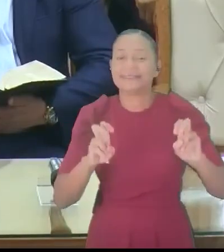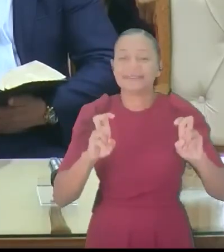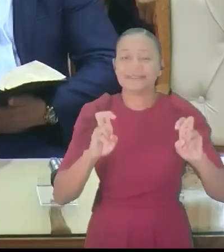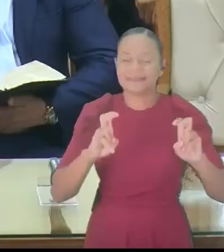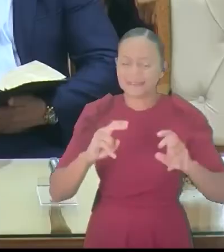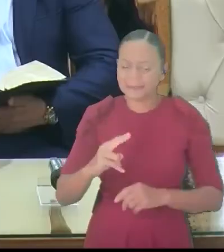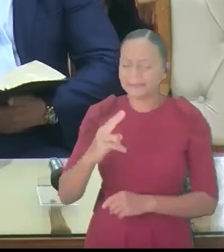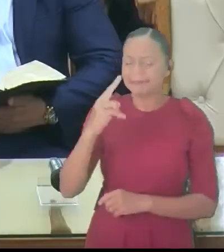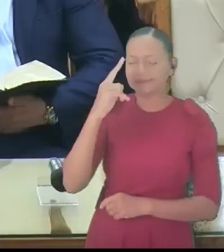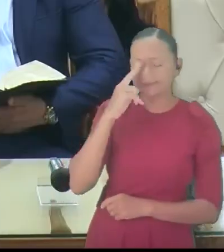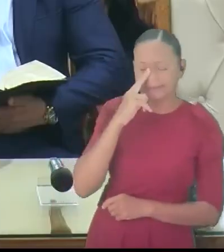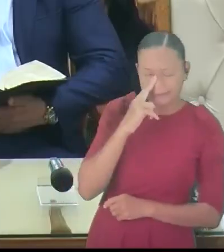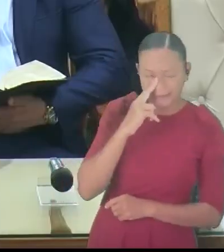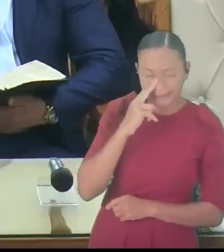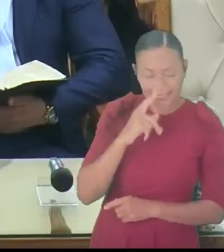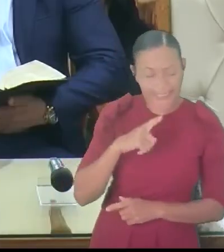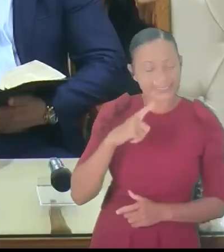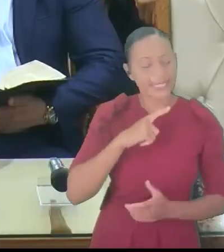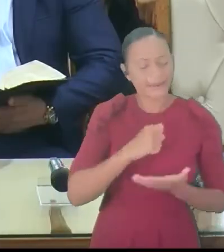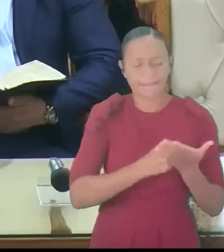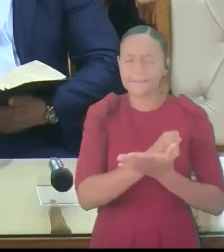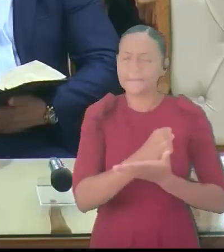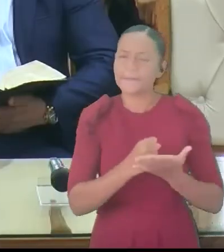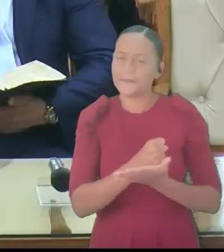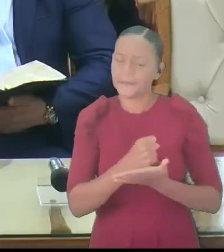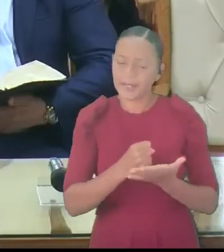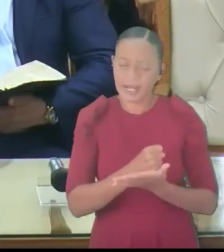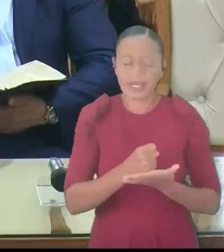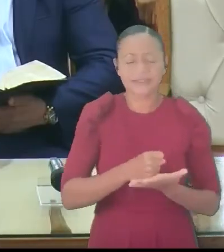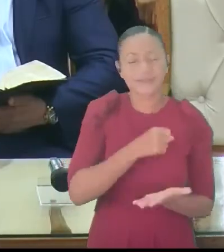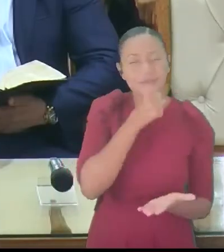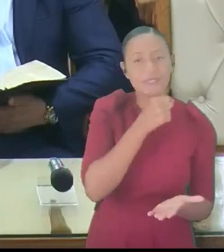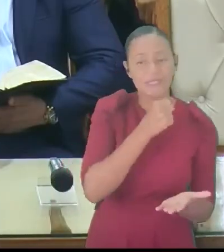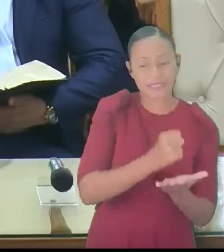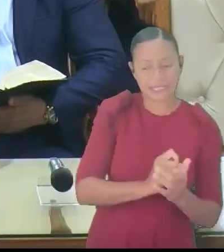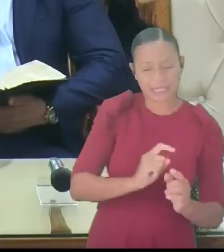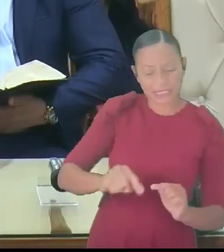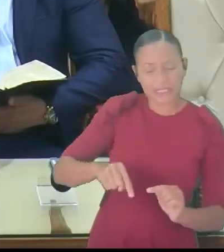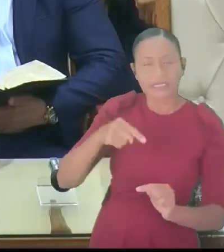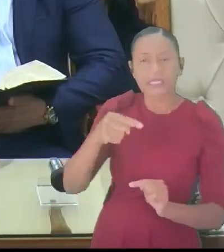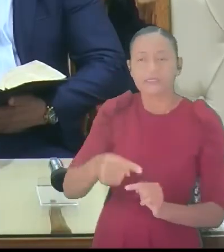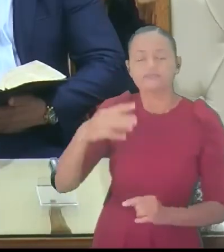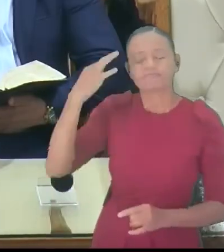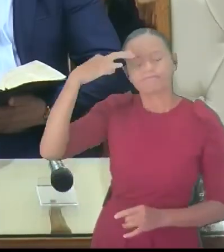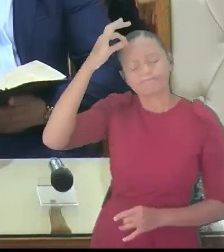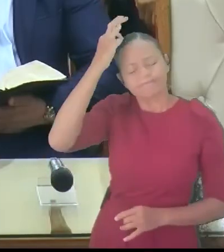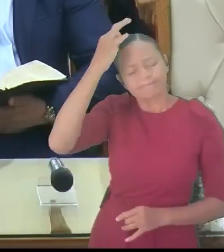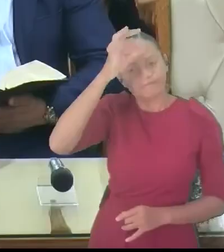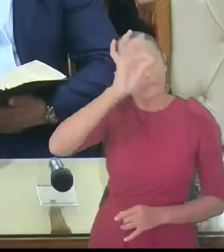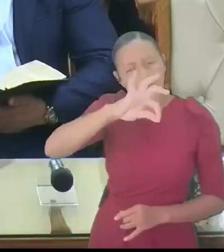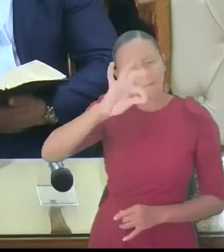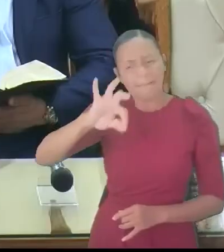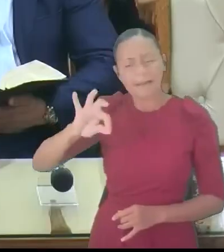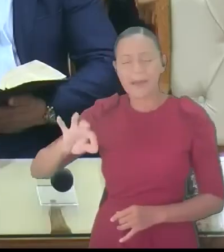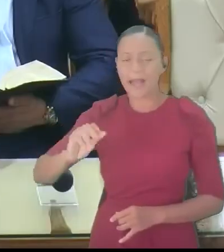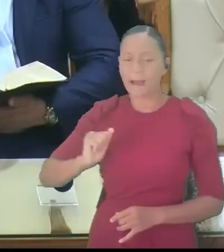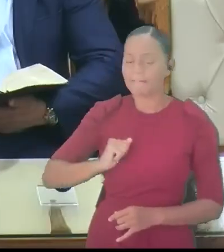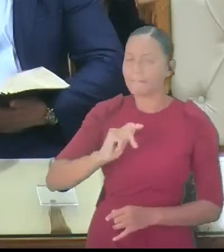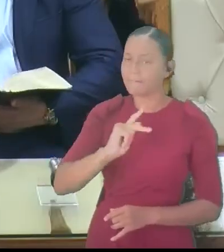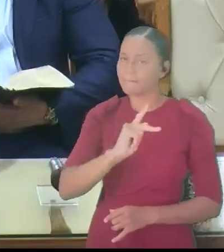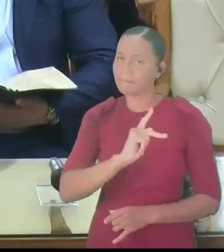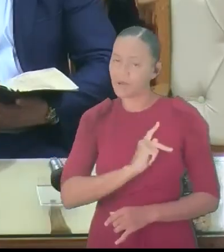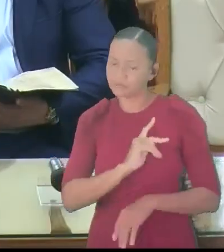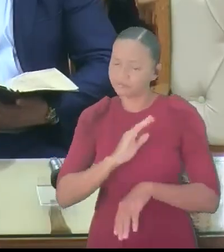das escrituras do Antigo Testamento. Depois foi que o Espírito Santo inspirou os apóstolos para que escrevessem